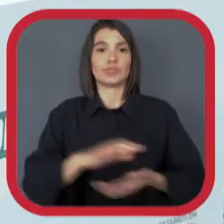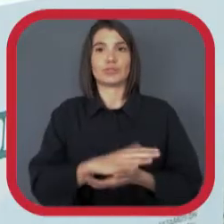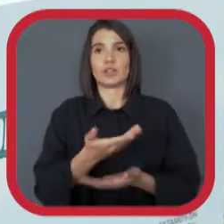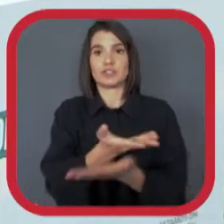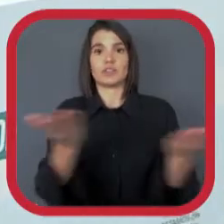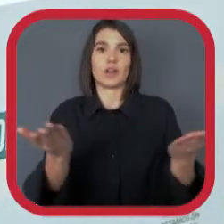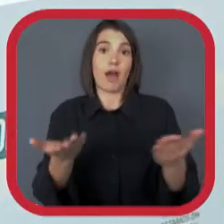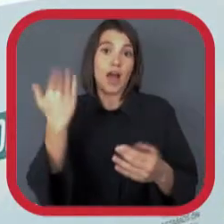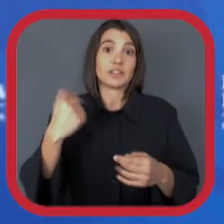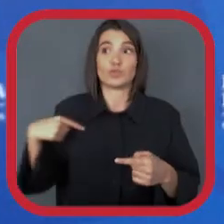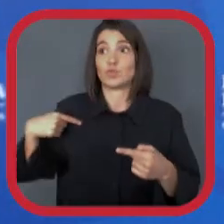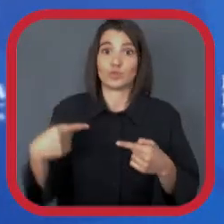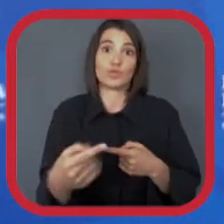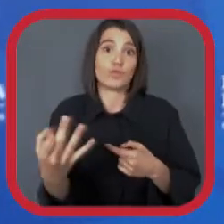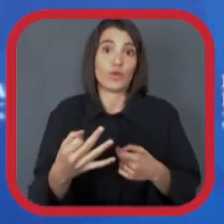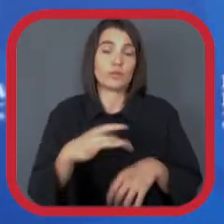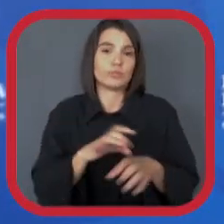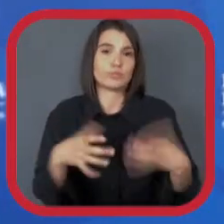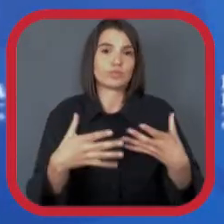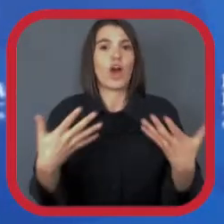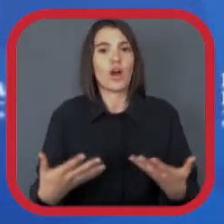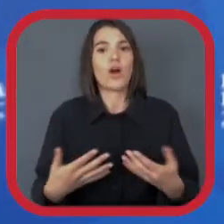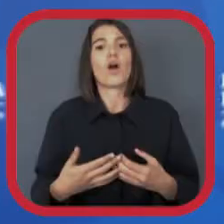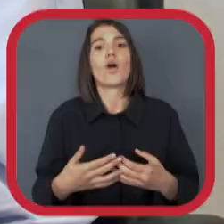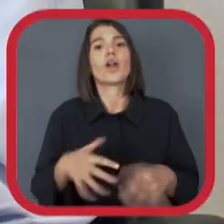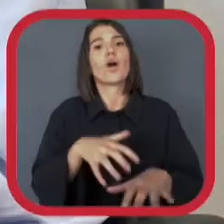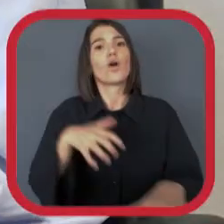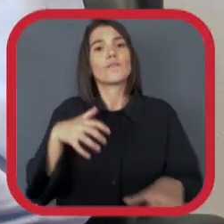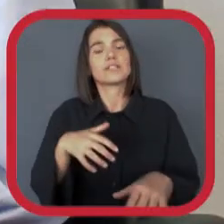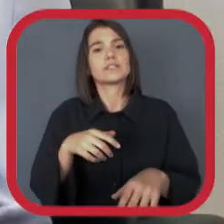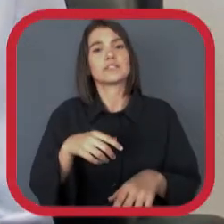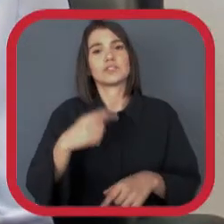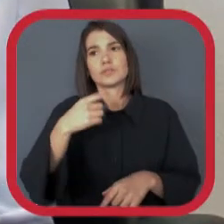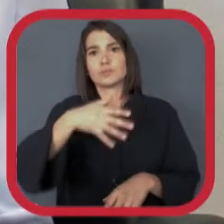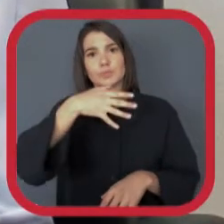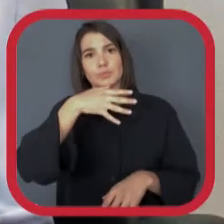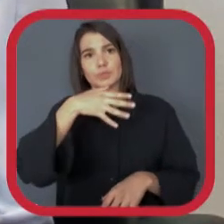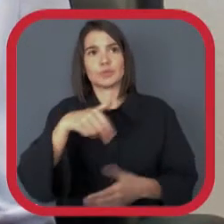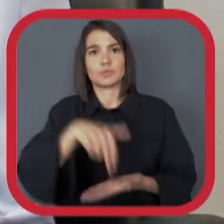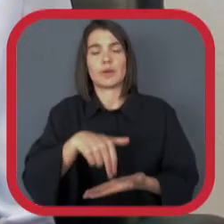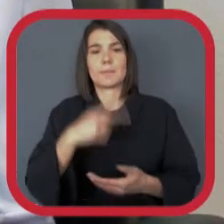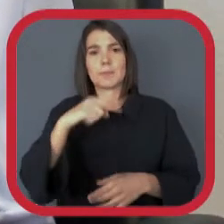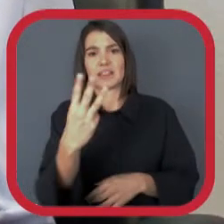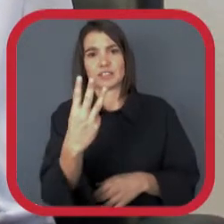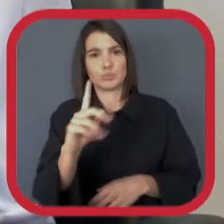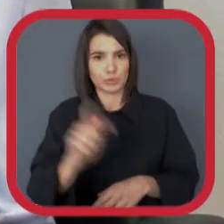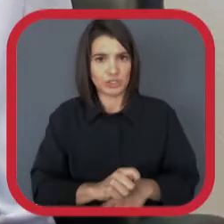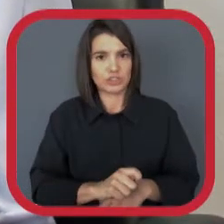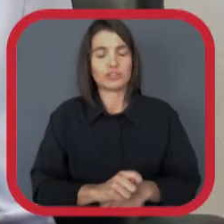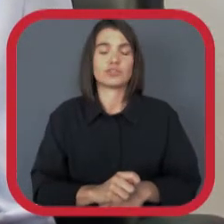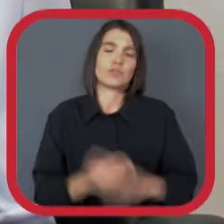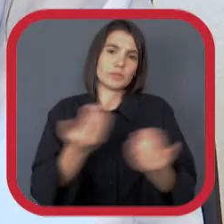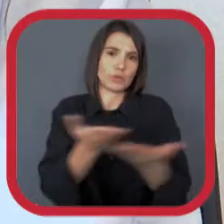ser diárias sobre a pandemia. Agora são 3 conferências por mês e que também exigem uma